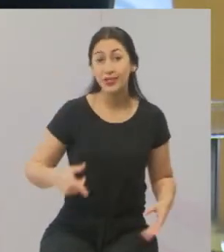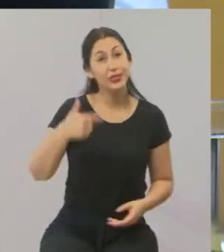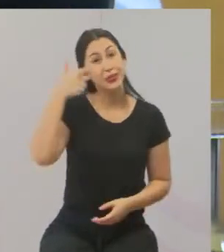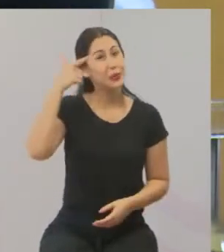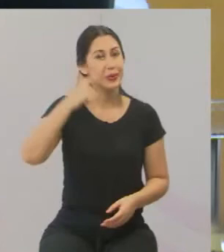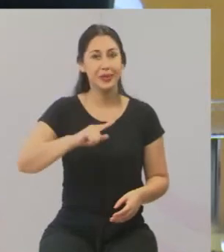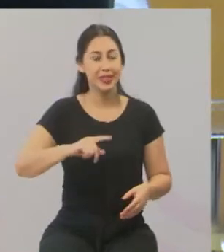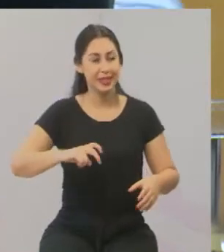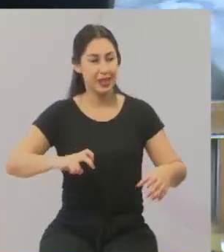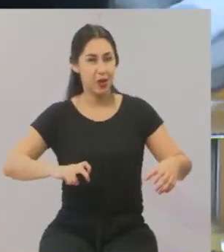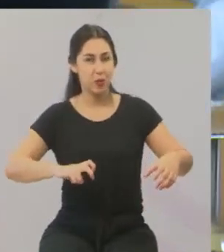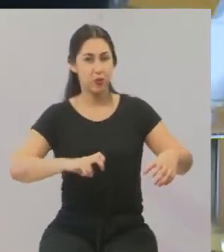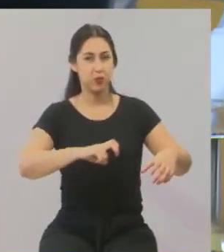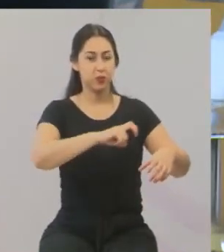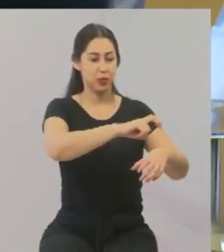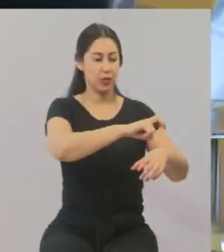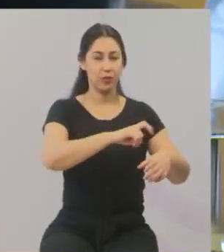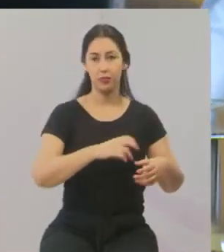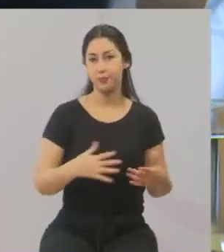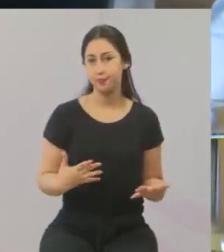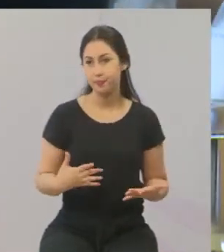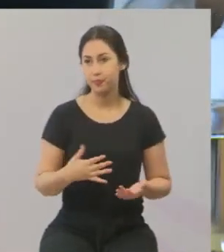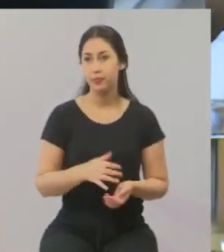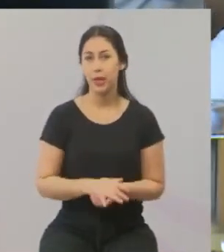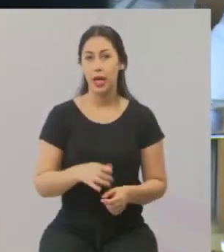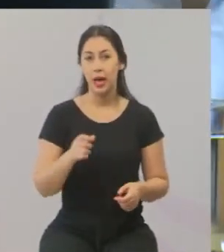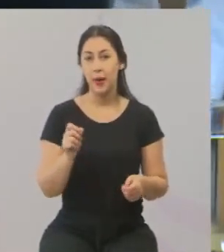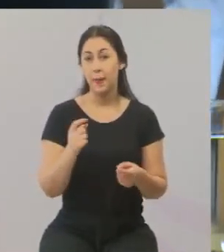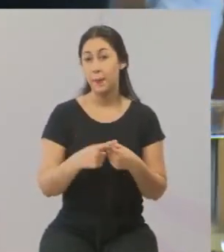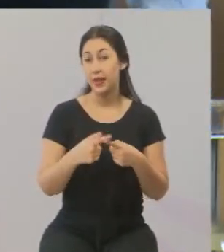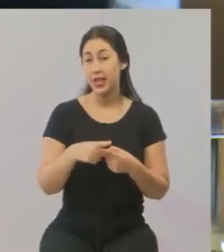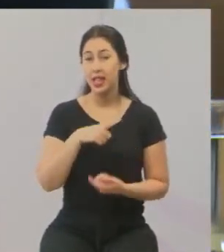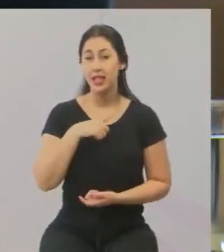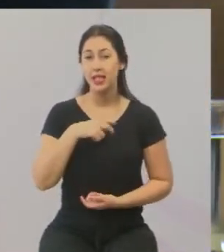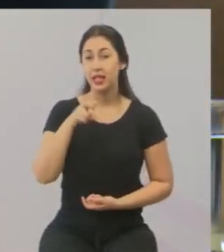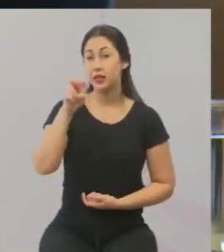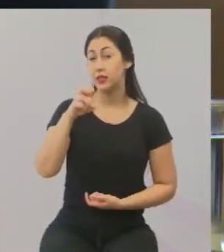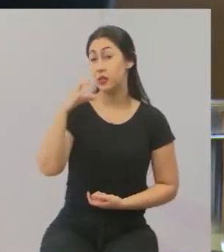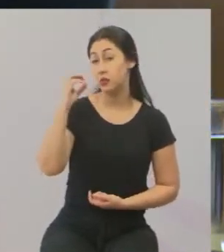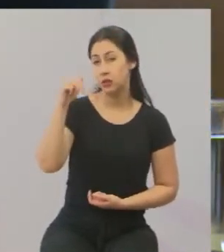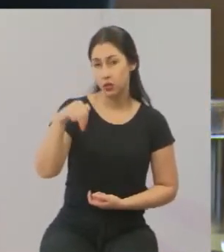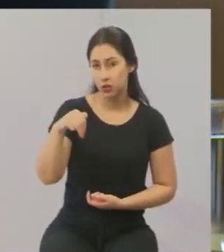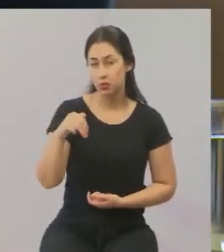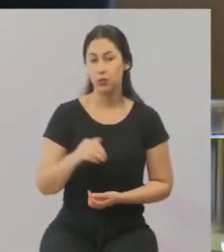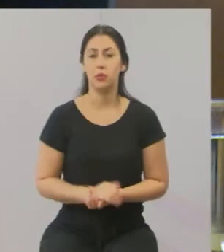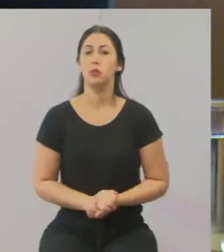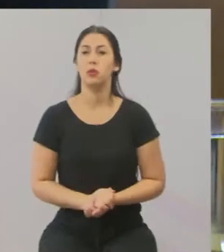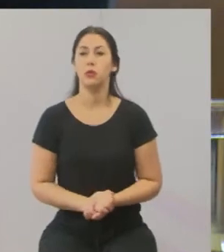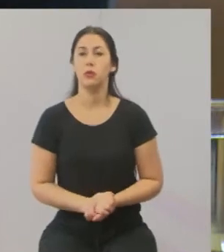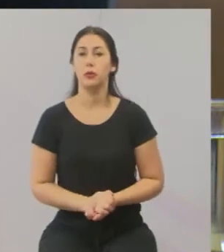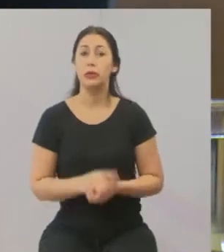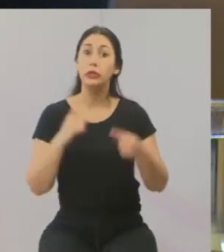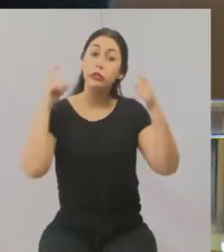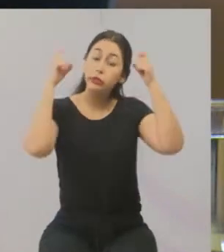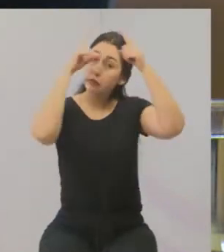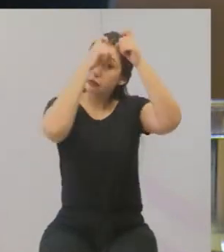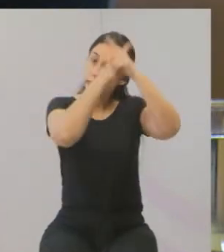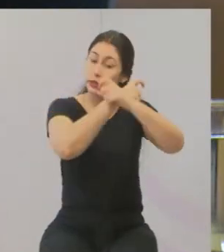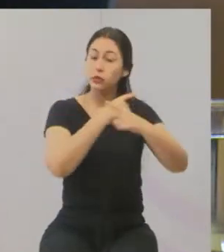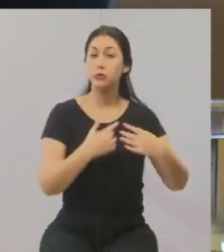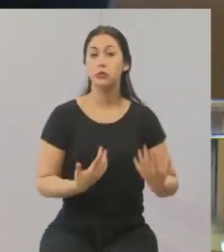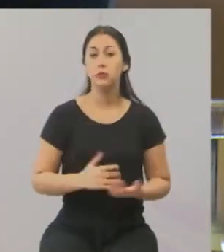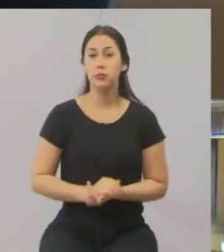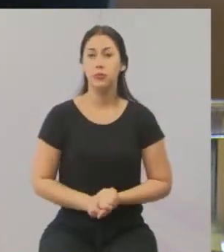guia e a sarjeta de 5 centímetros na recém-Praça do Educador, dificultando muito para a PCD.